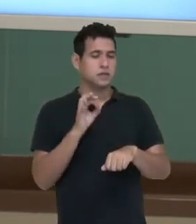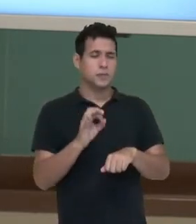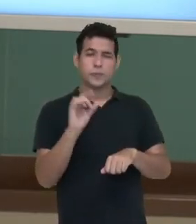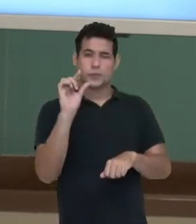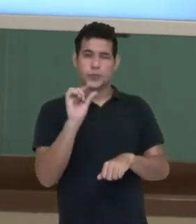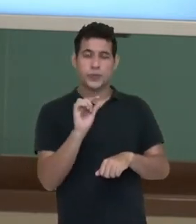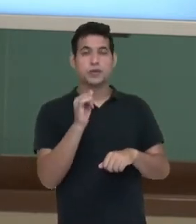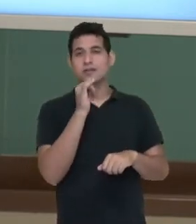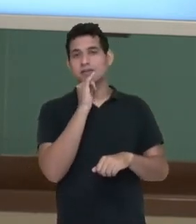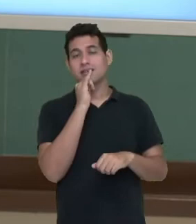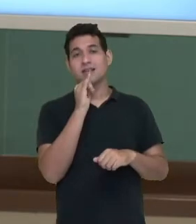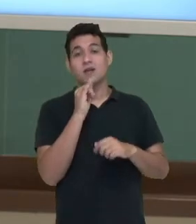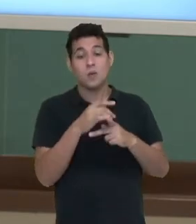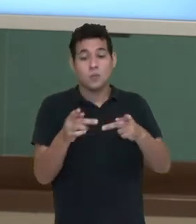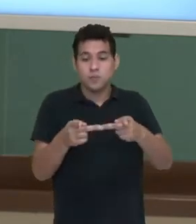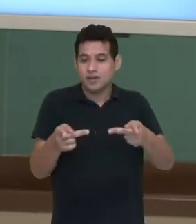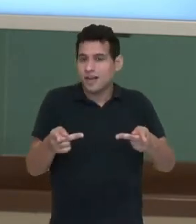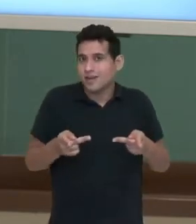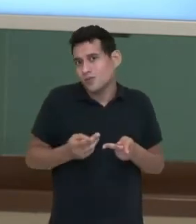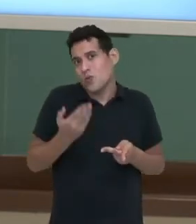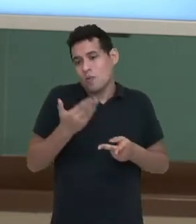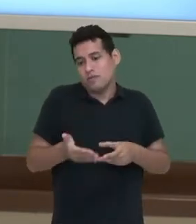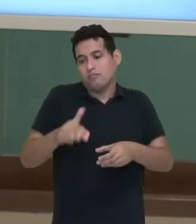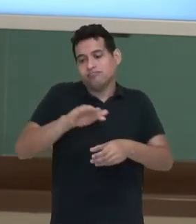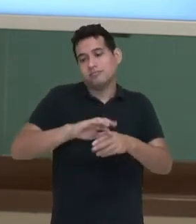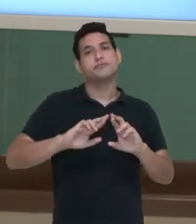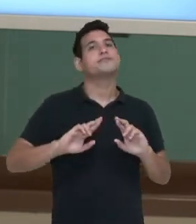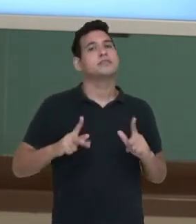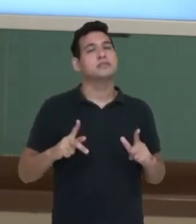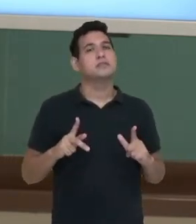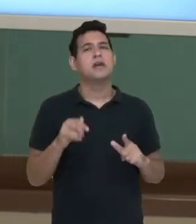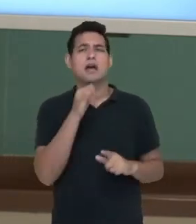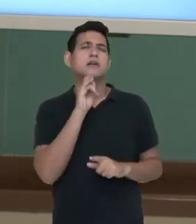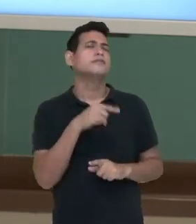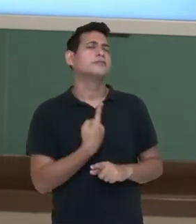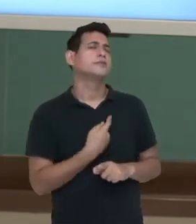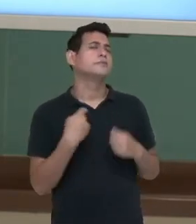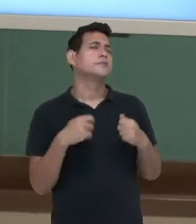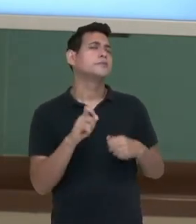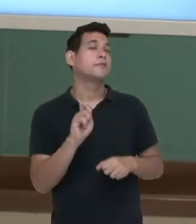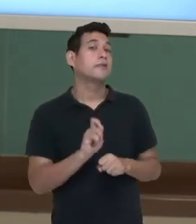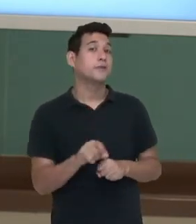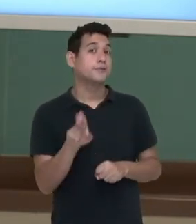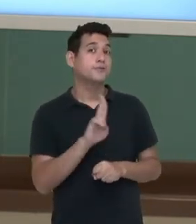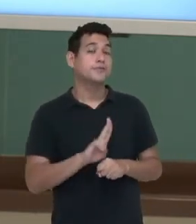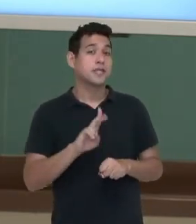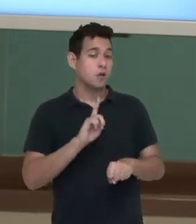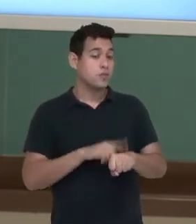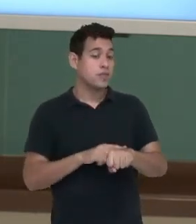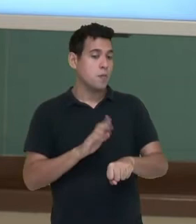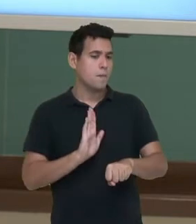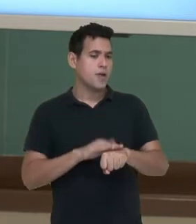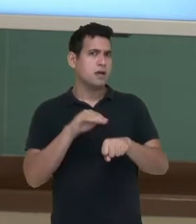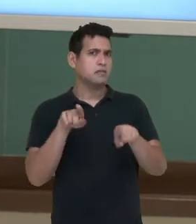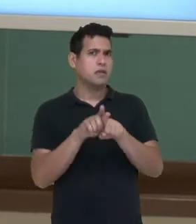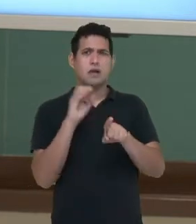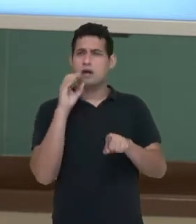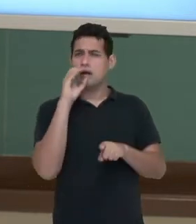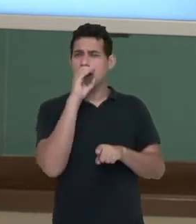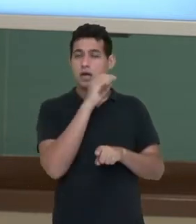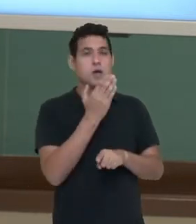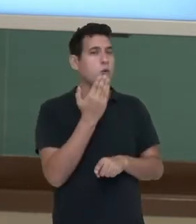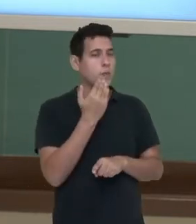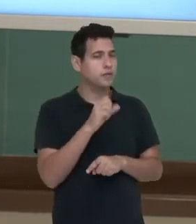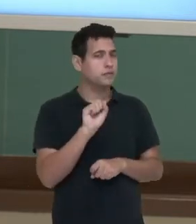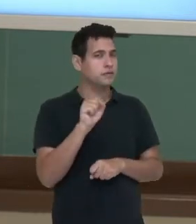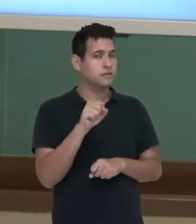por exemplo, ali, que um prato de comida, né? Onde a gente vai ter que colocar um tempo maior ali para esquentar aquele almoço que